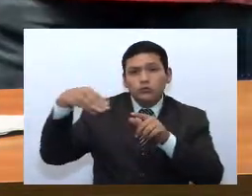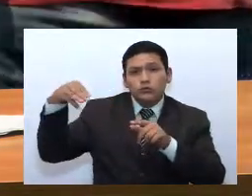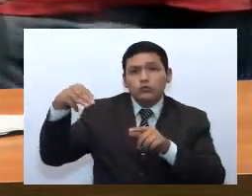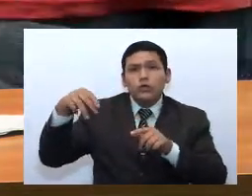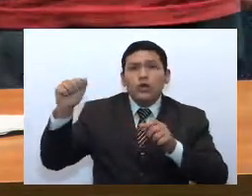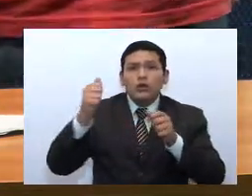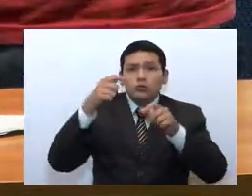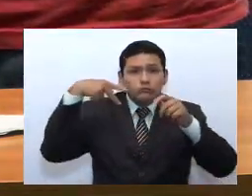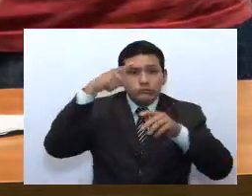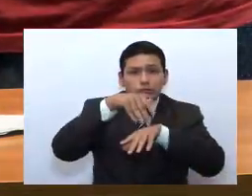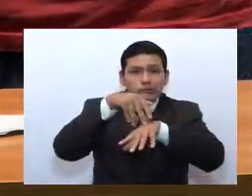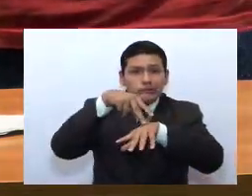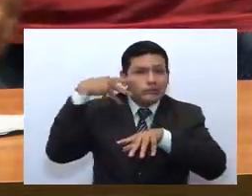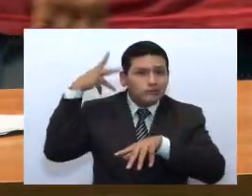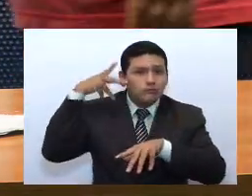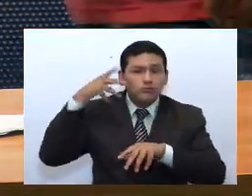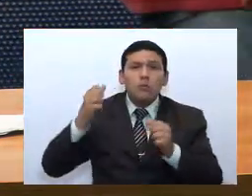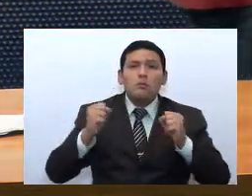devidos esclarecimentos.